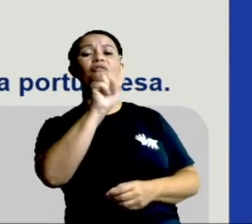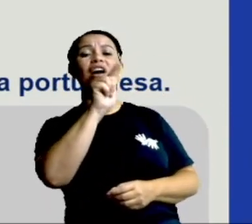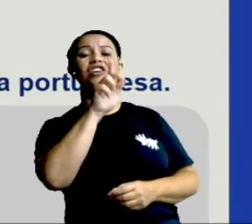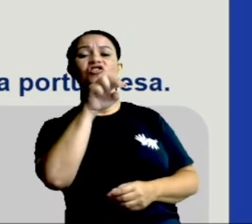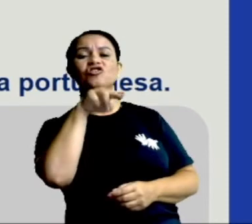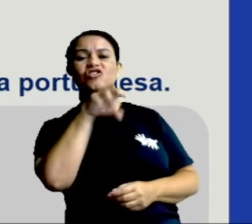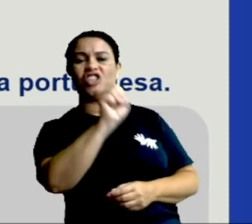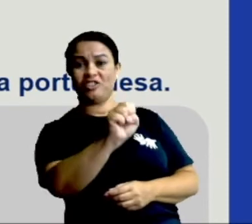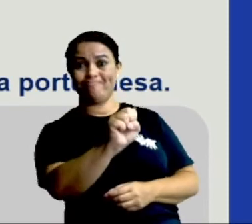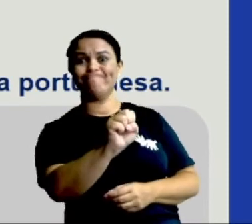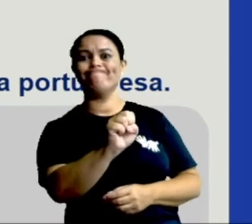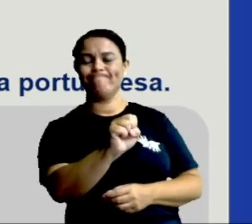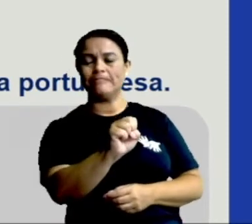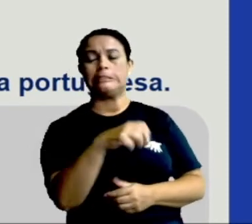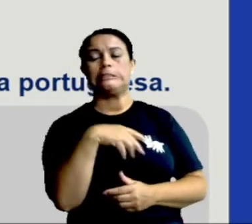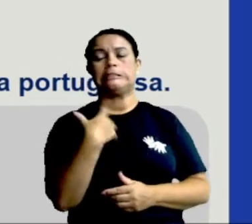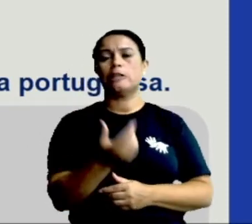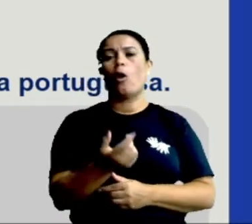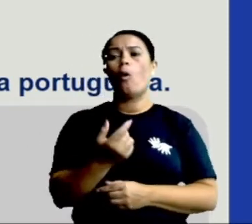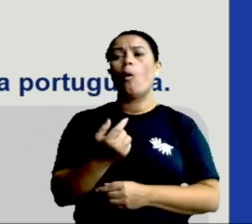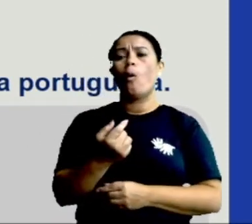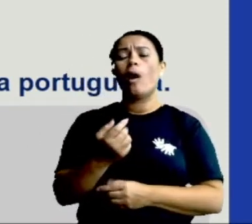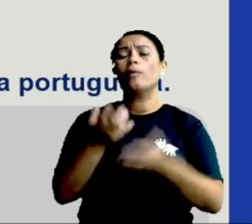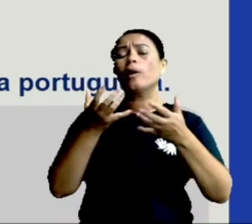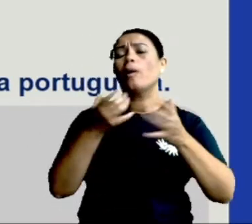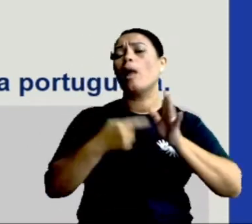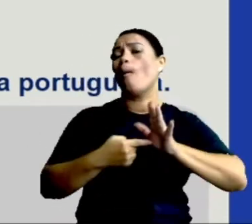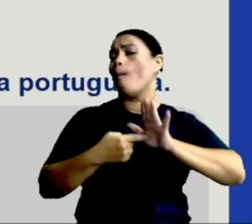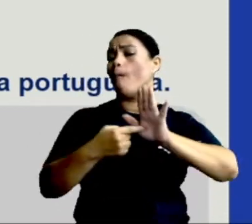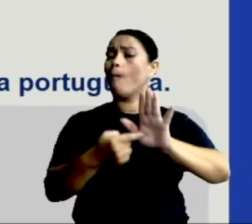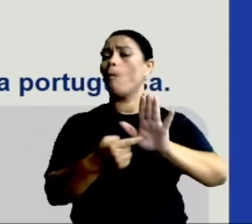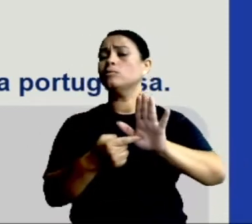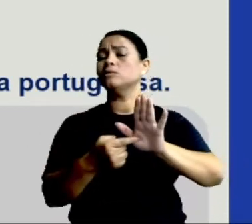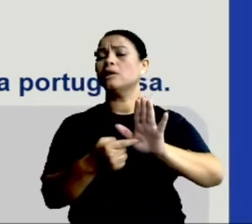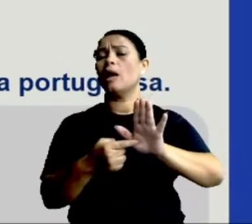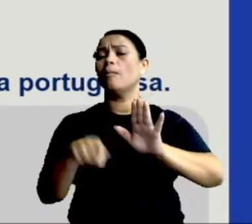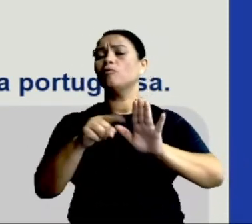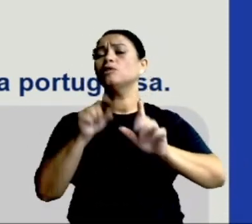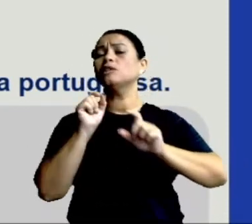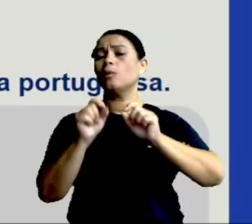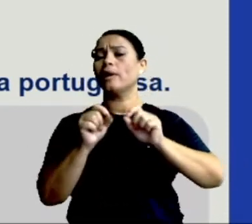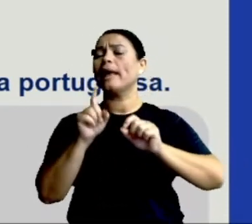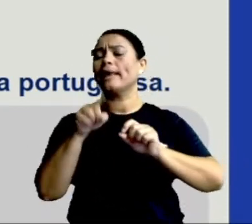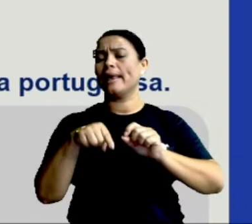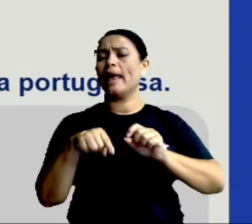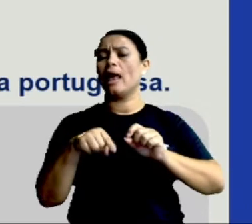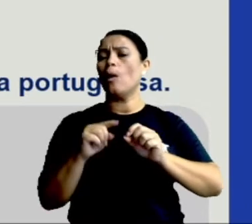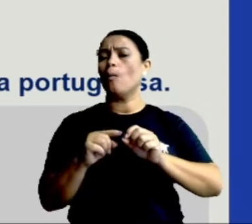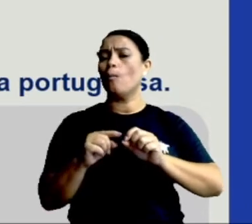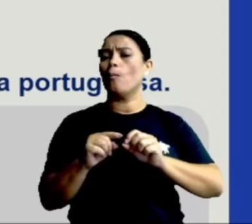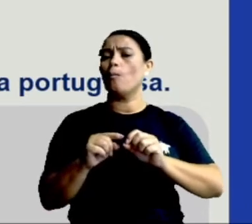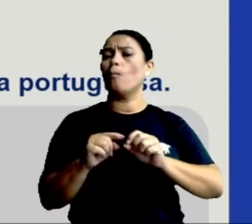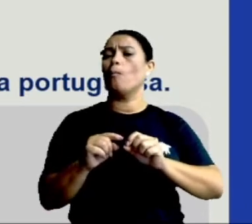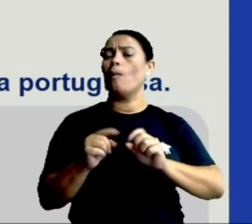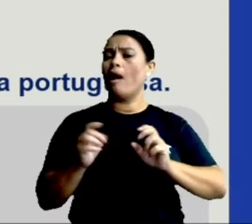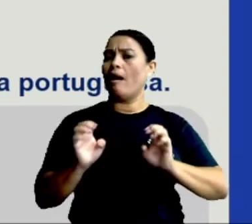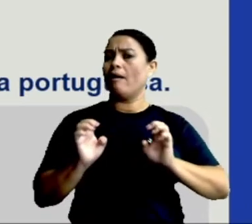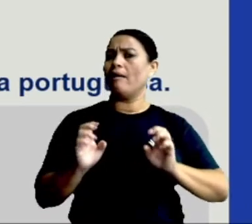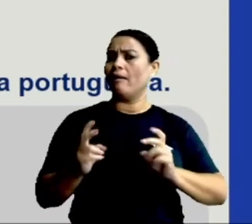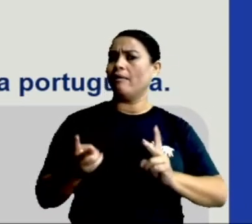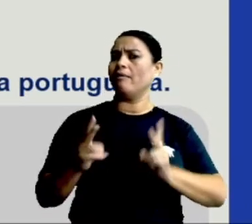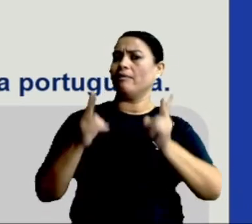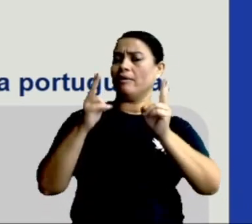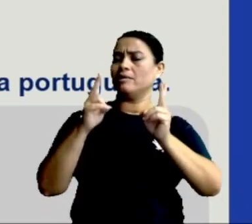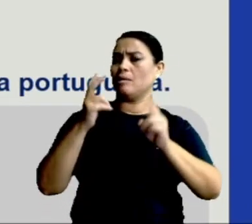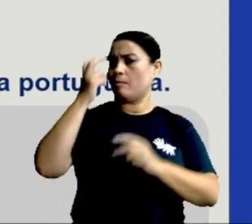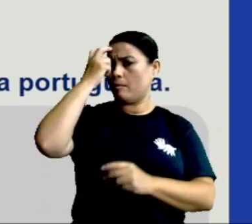tá? E uma coisa que eu quero enfatizar aqui, que seria uma herança portuguesa, tá, para a cultura brasileira, que